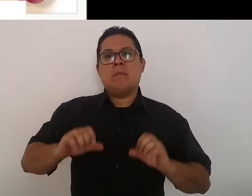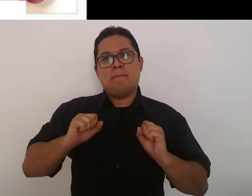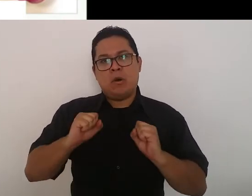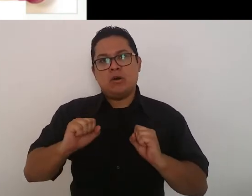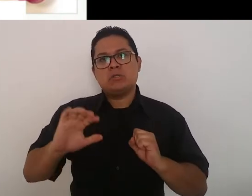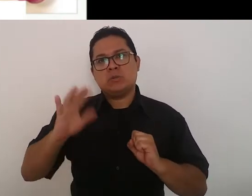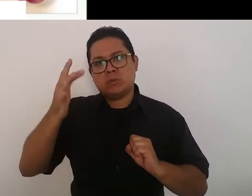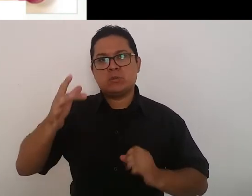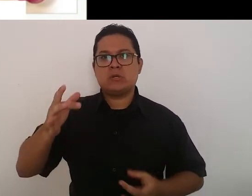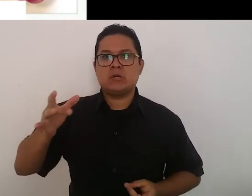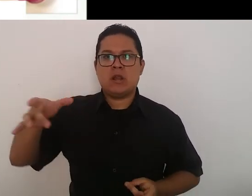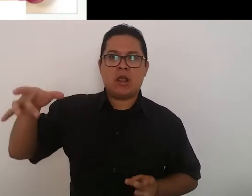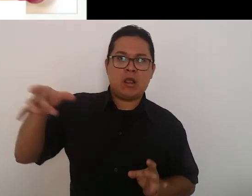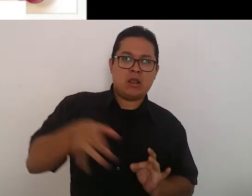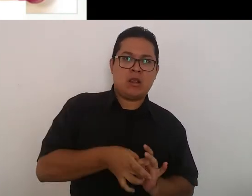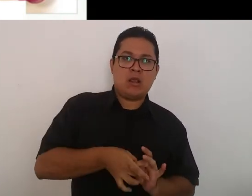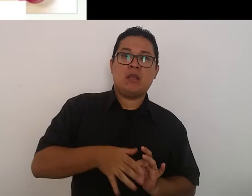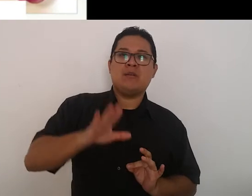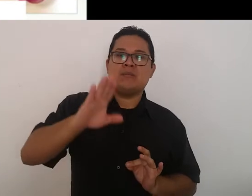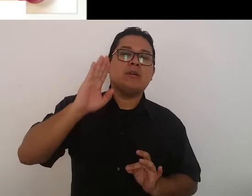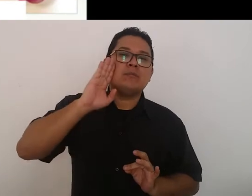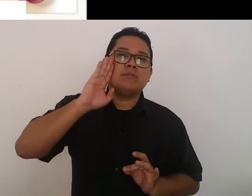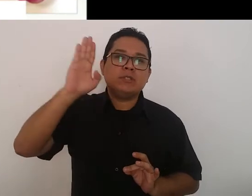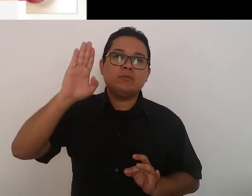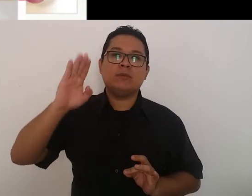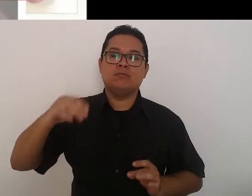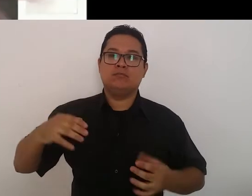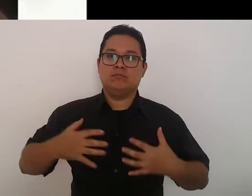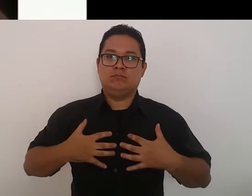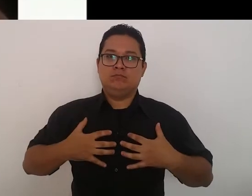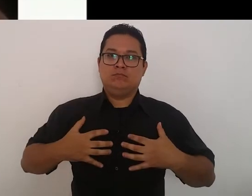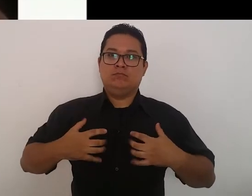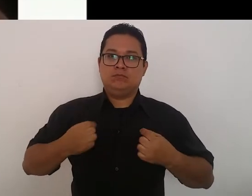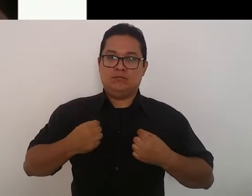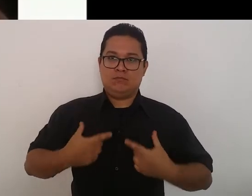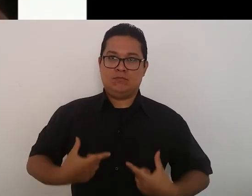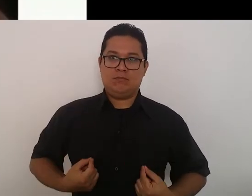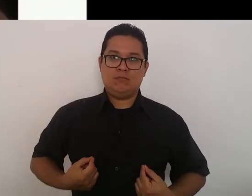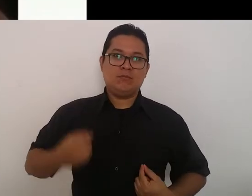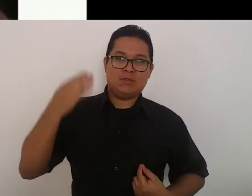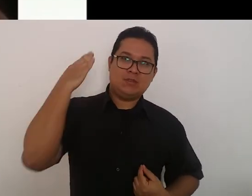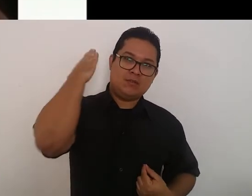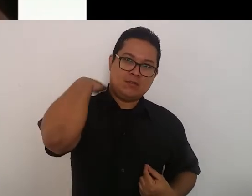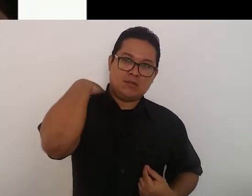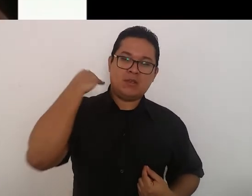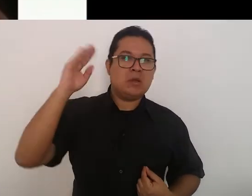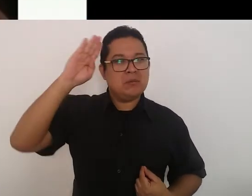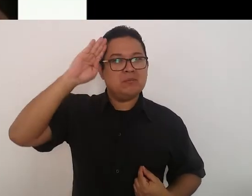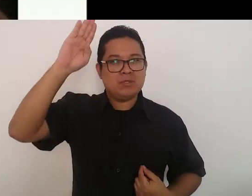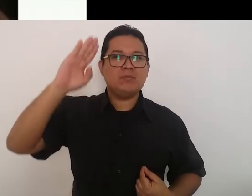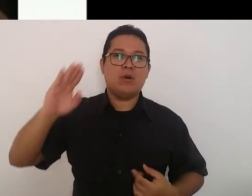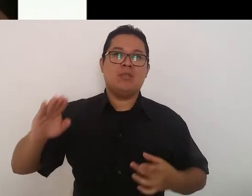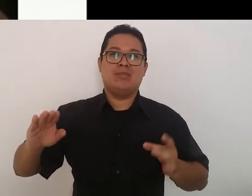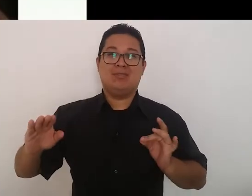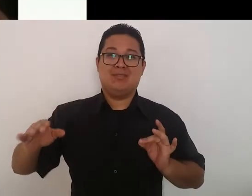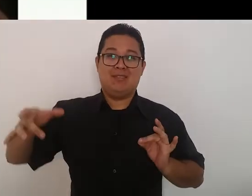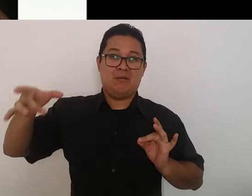infectadas. Mas vamos nos ater aqui ao pulmão, que já está ótimo da gente entender. Então, peguei